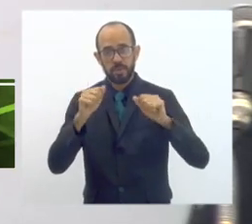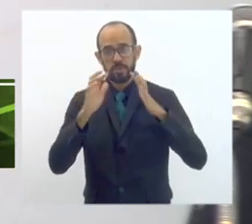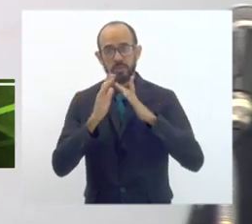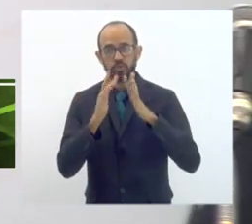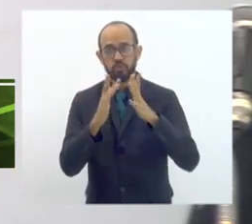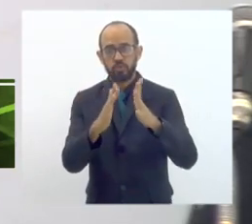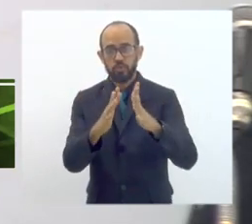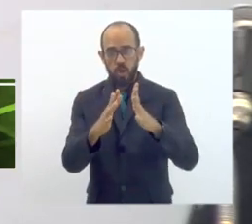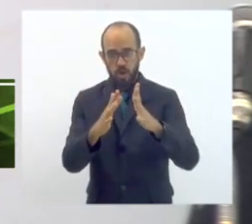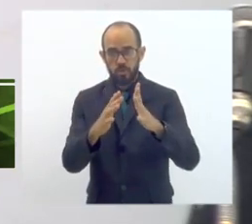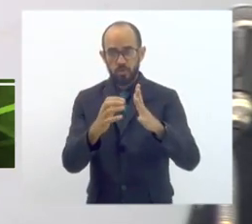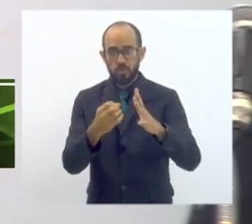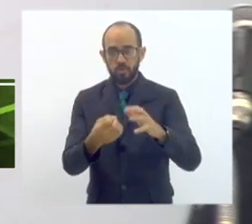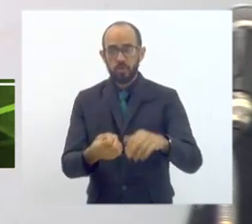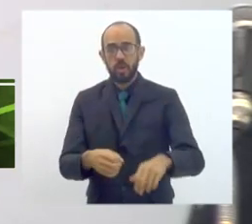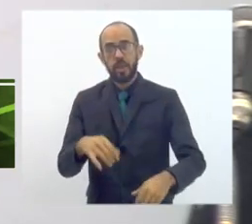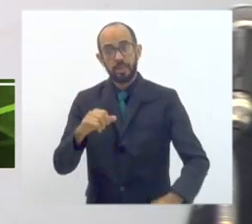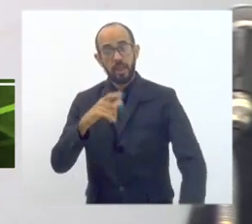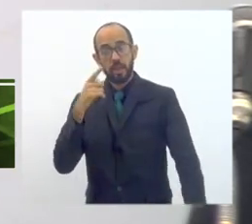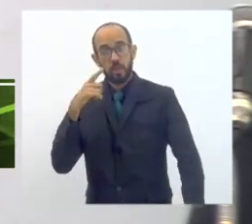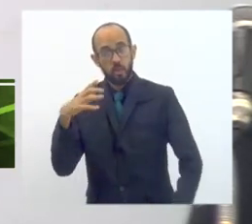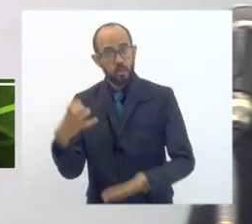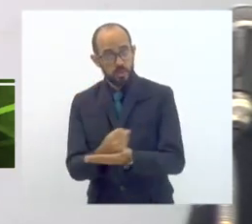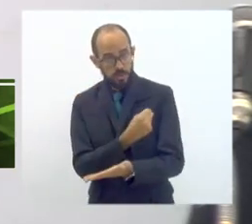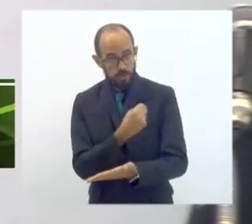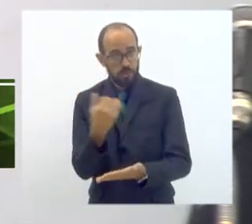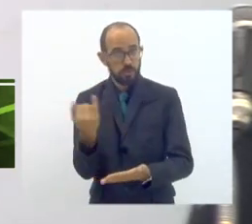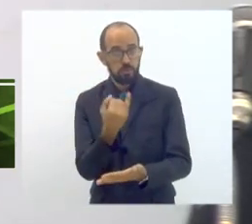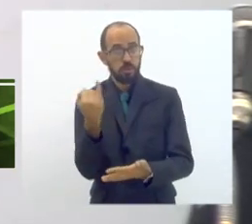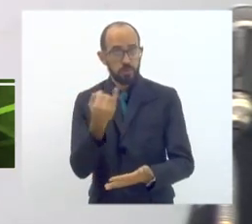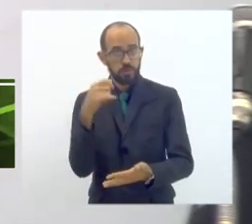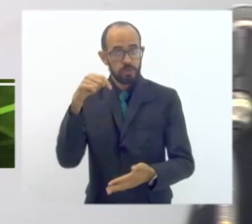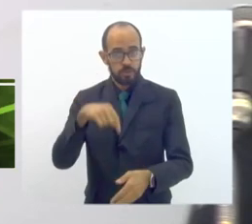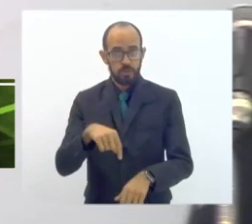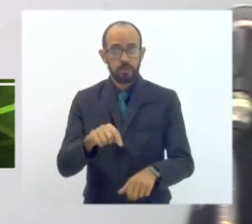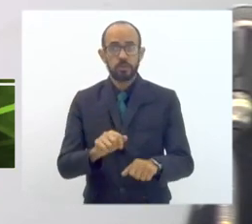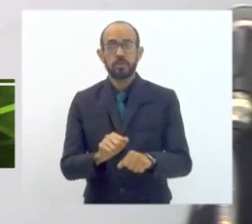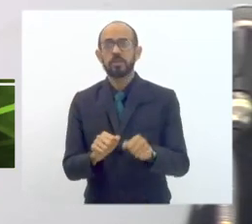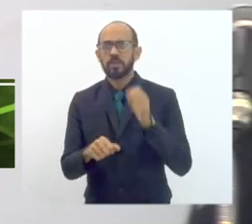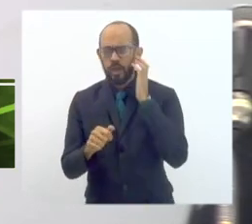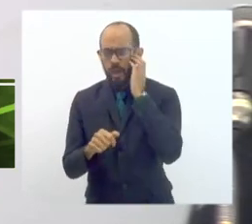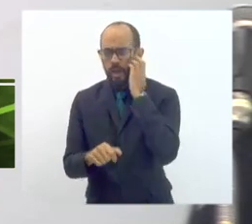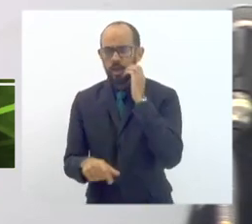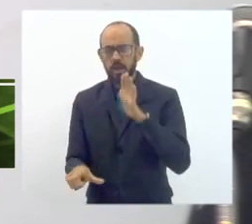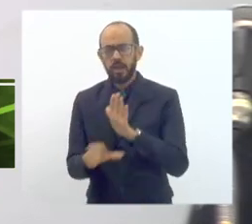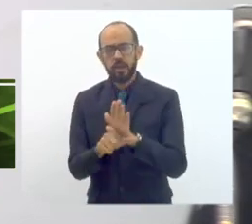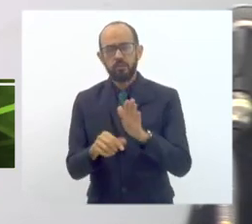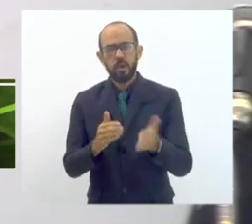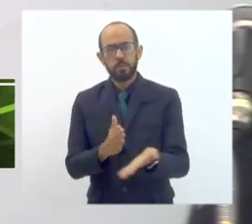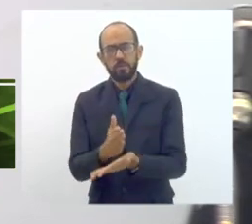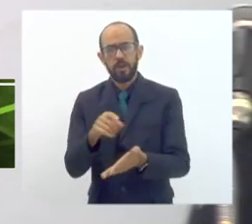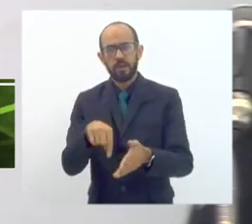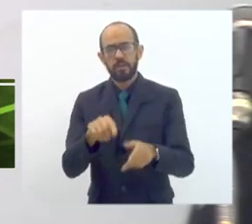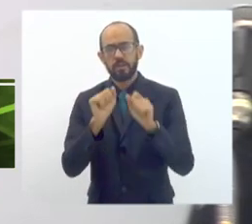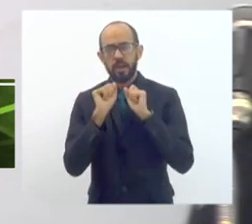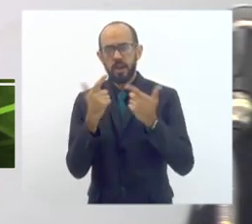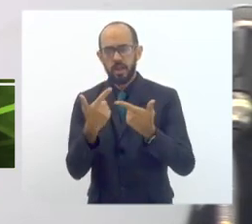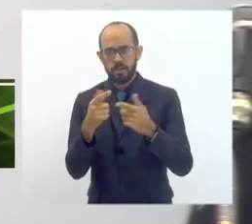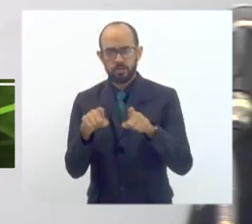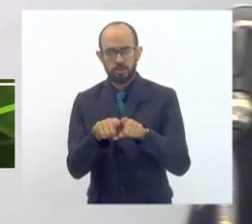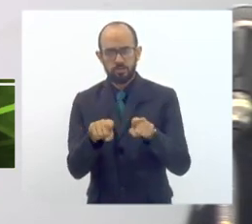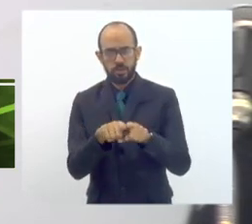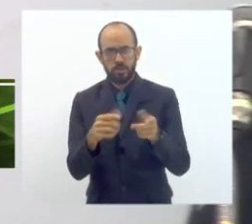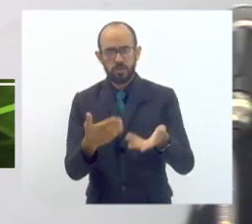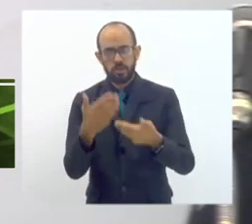tem conquistas importantes. Não foi pouca coisa a lei aprovada na Assembleia Legislativa, e mais uma vez eu quero agradecer aqui